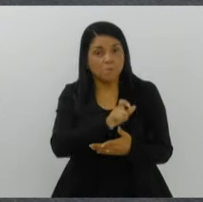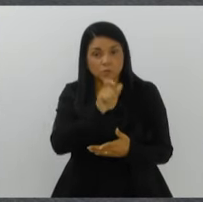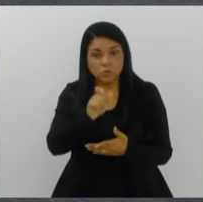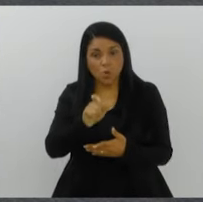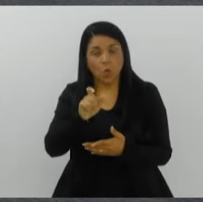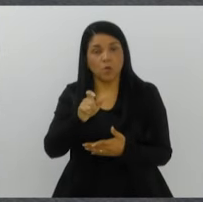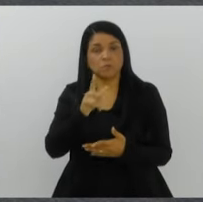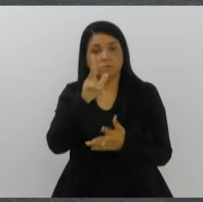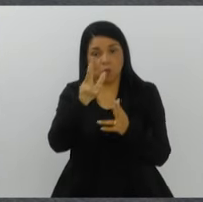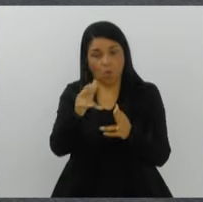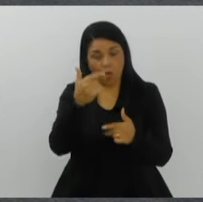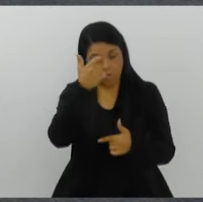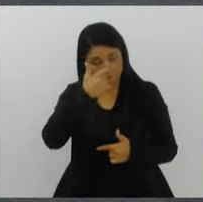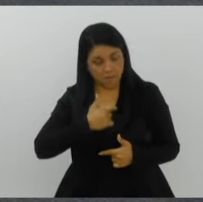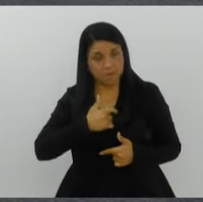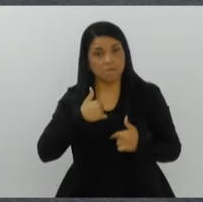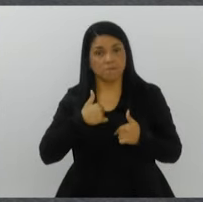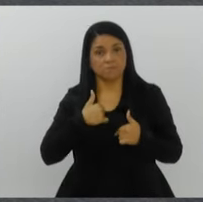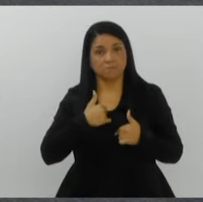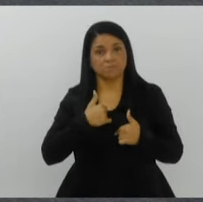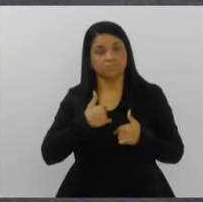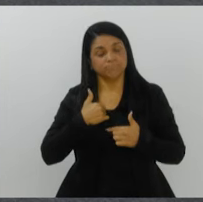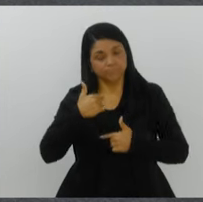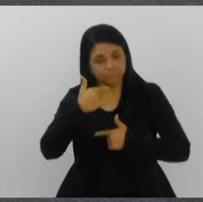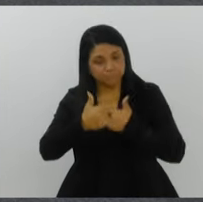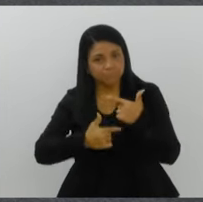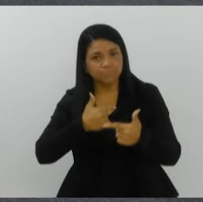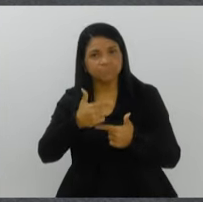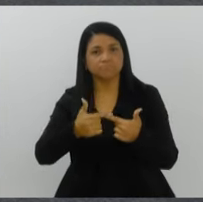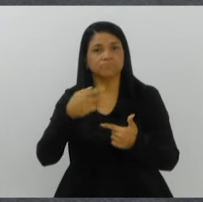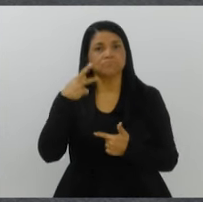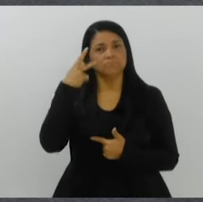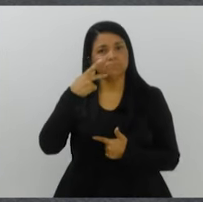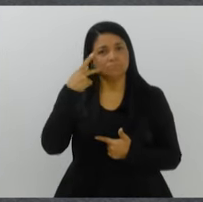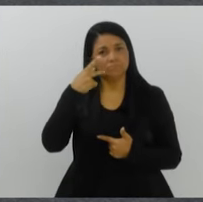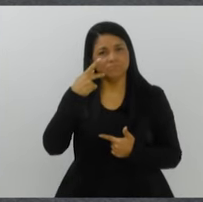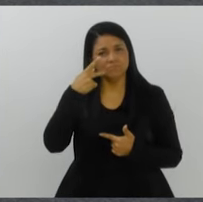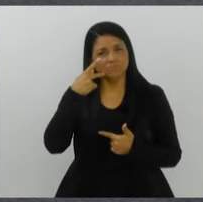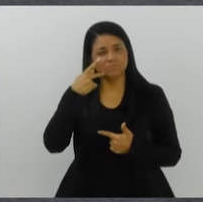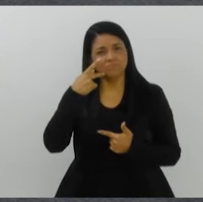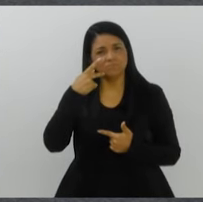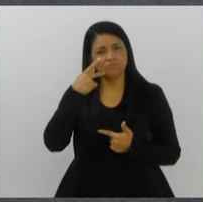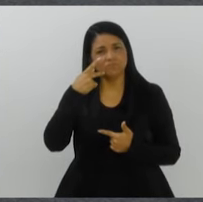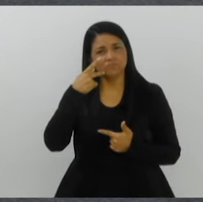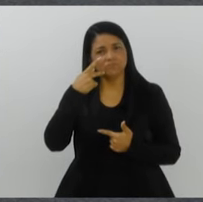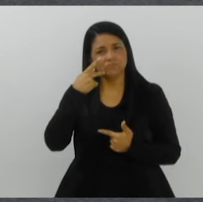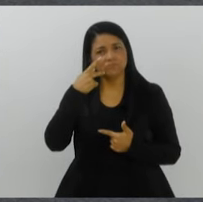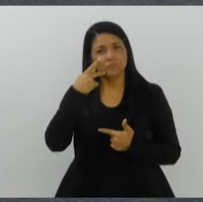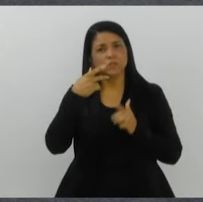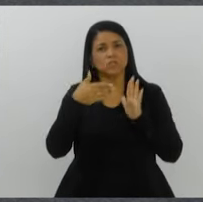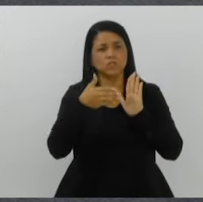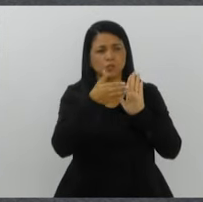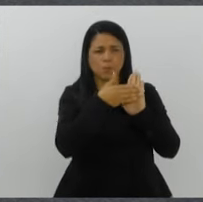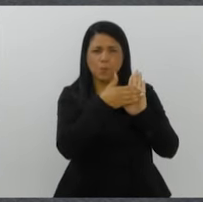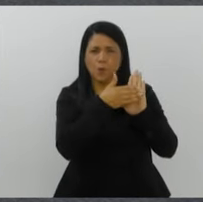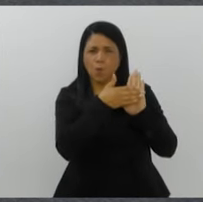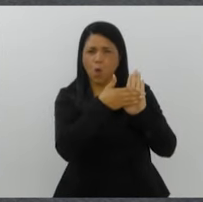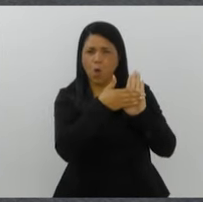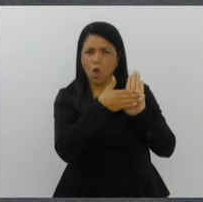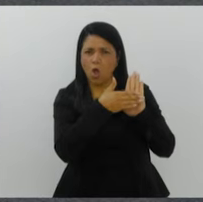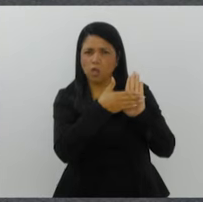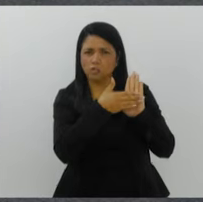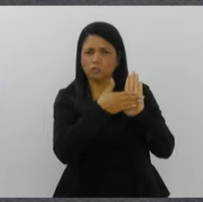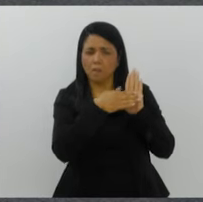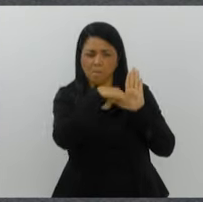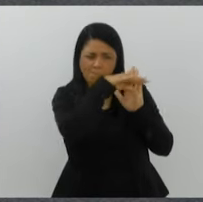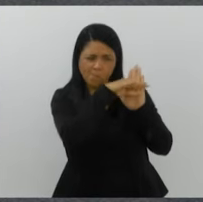eu fazem e constroem política a partir de uma carteira de proposições, de